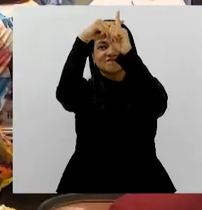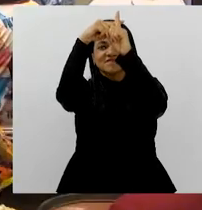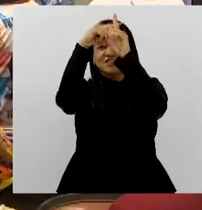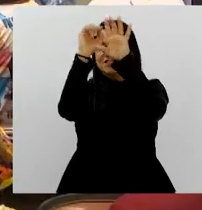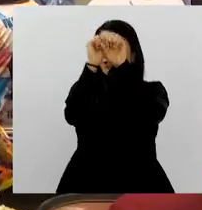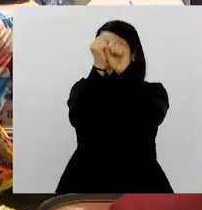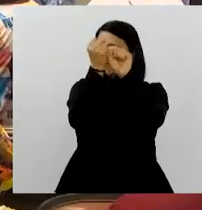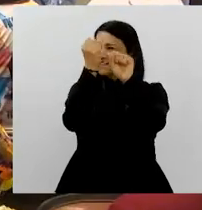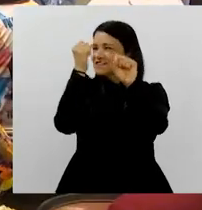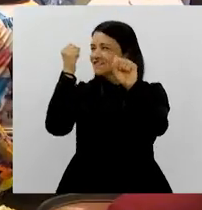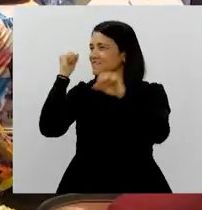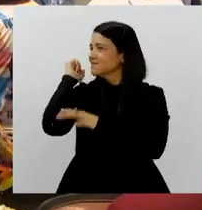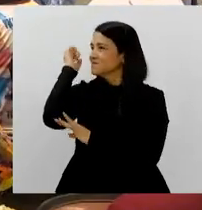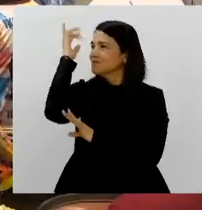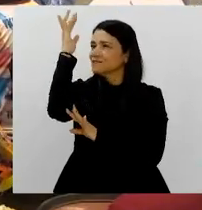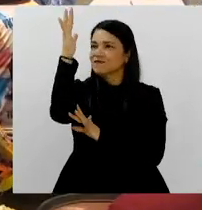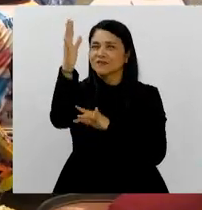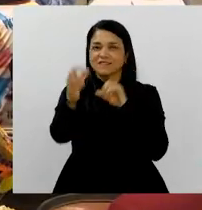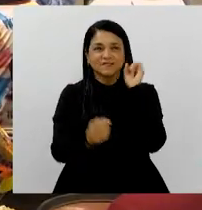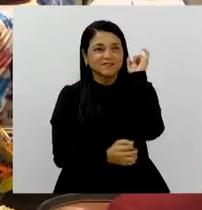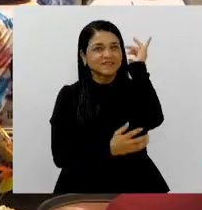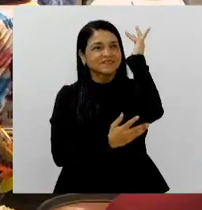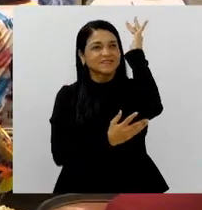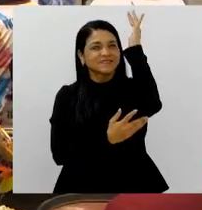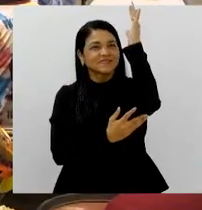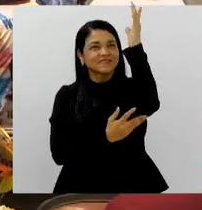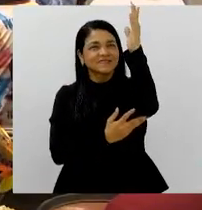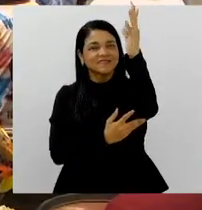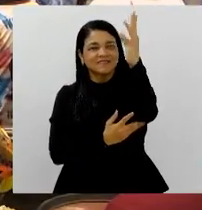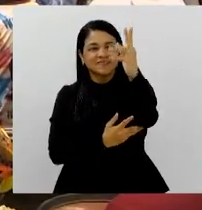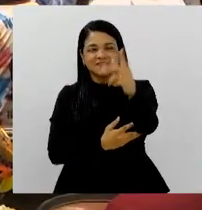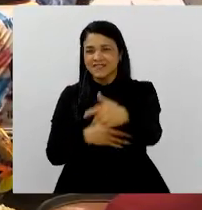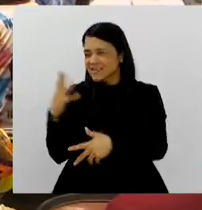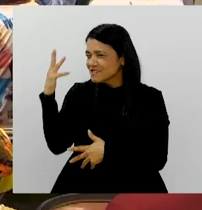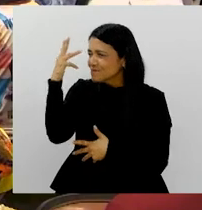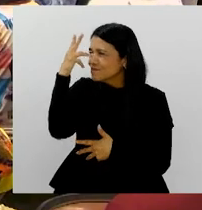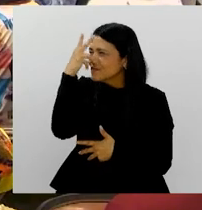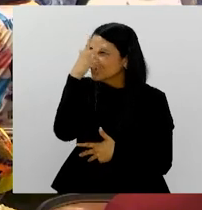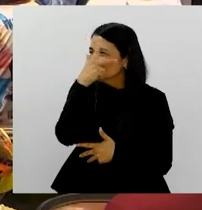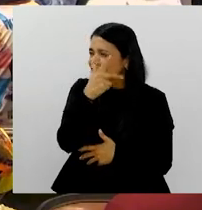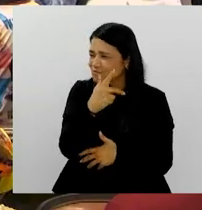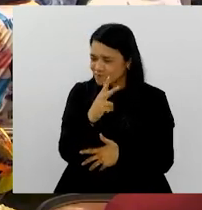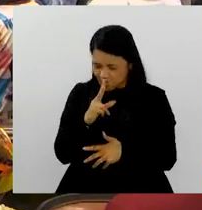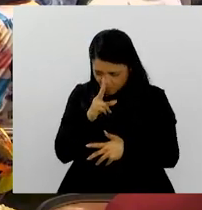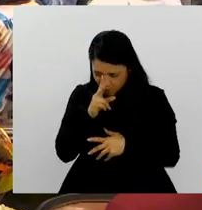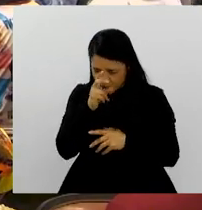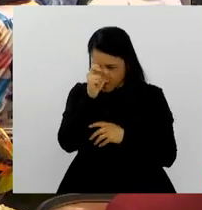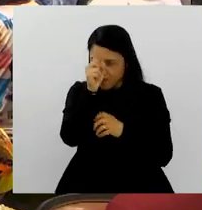Gigante pela própria natureza, espera a sua vida.